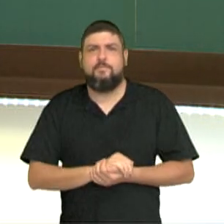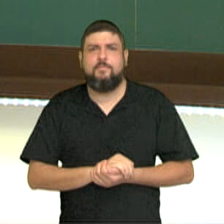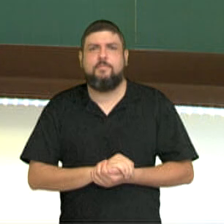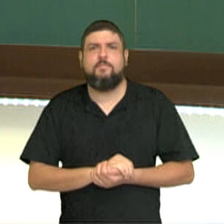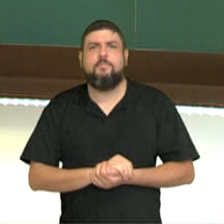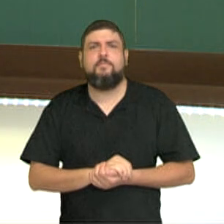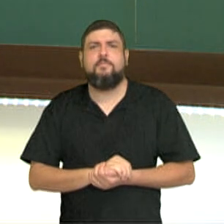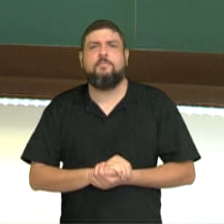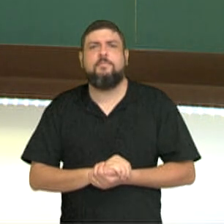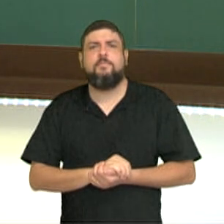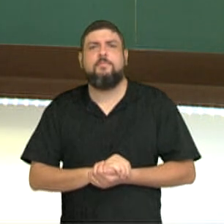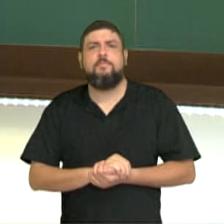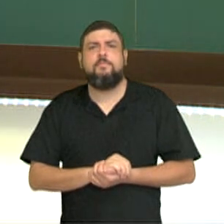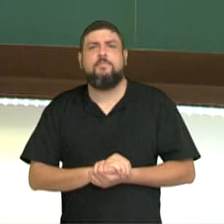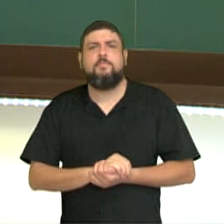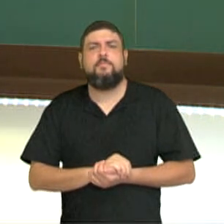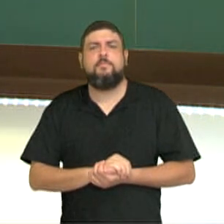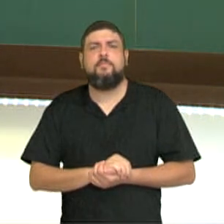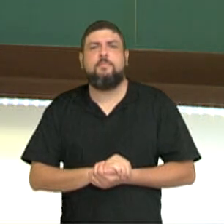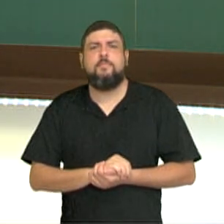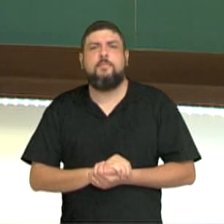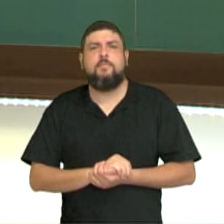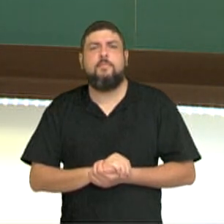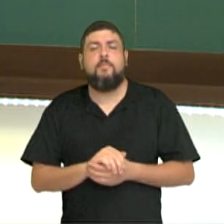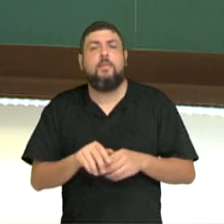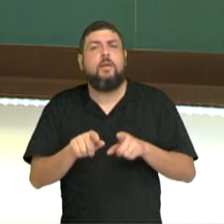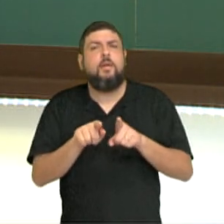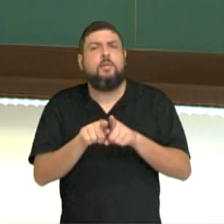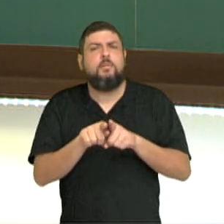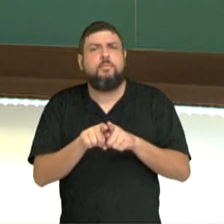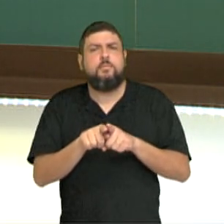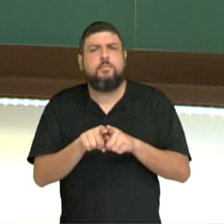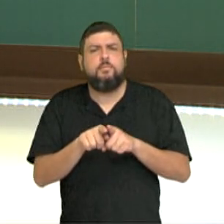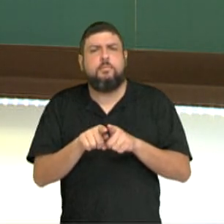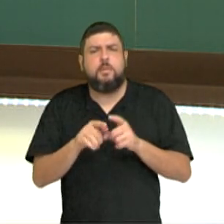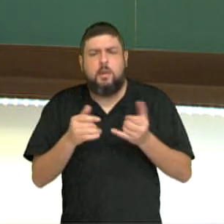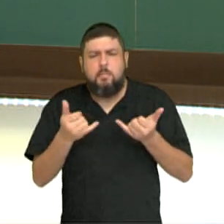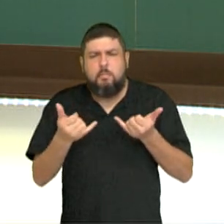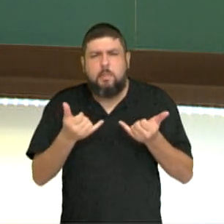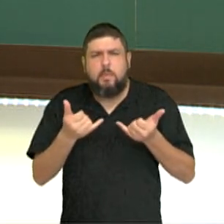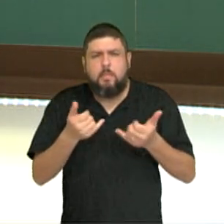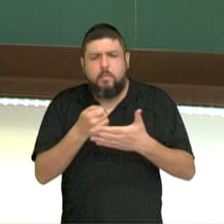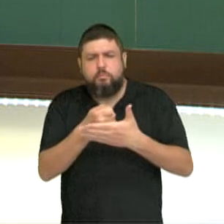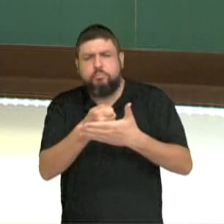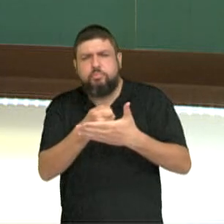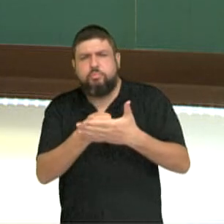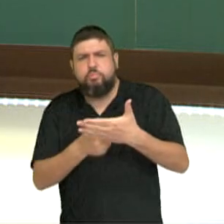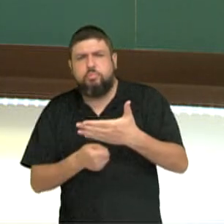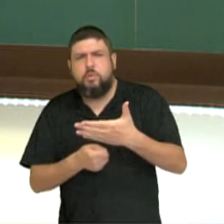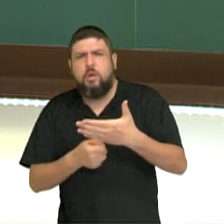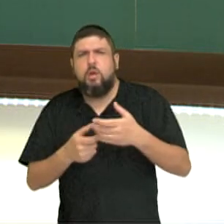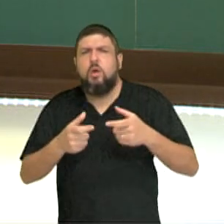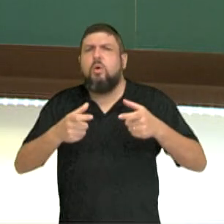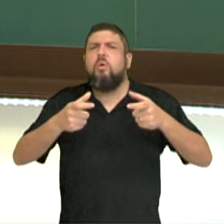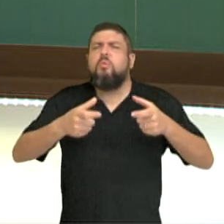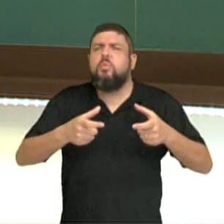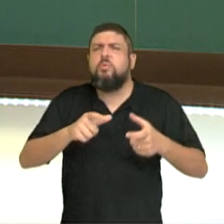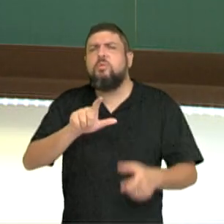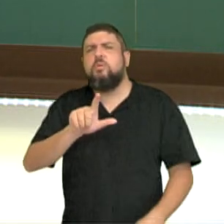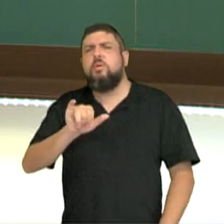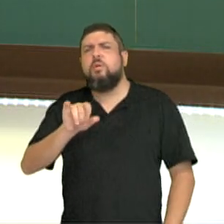notícia é importante. E em que parte da notícia será que localiza-se o lead? Está curioso para saber?